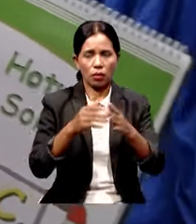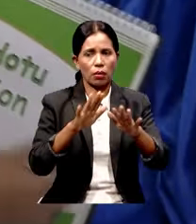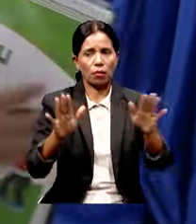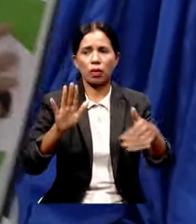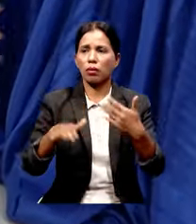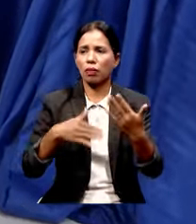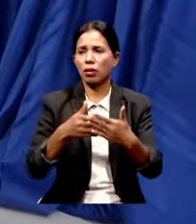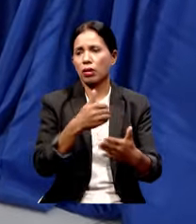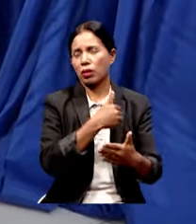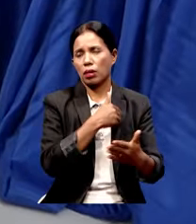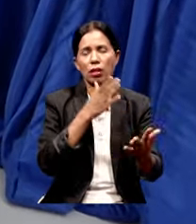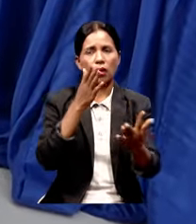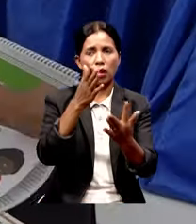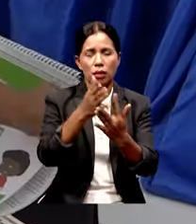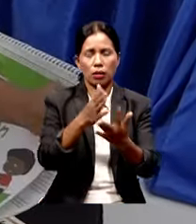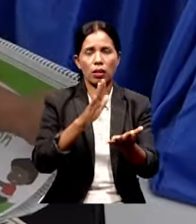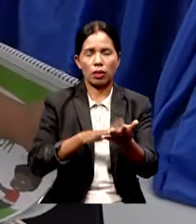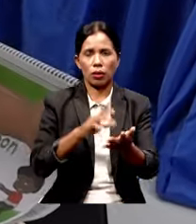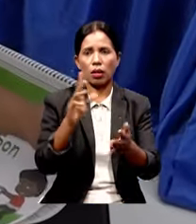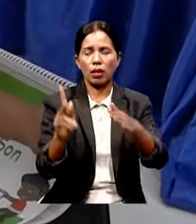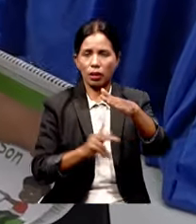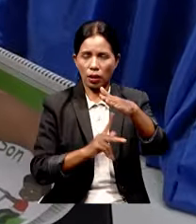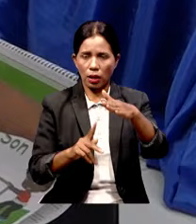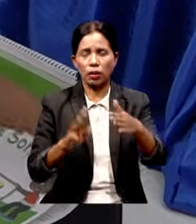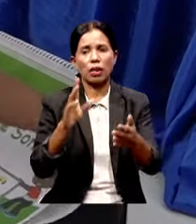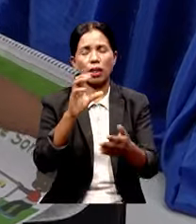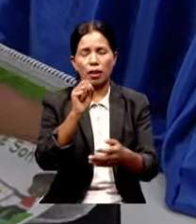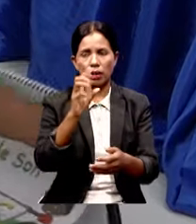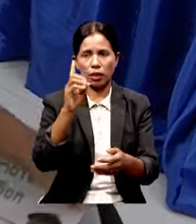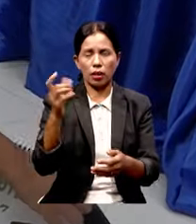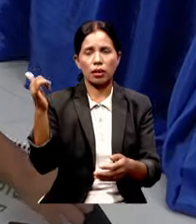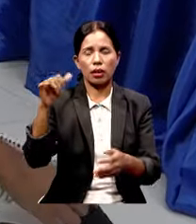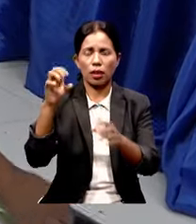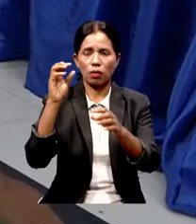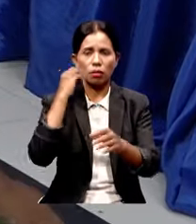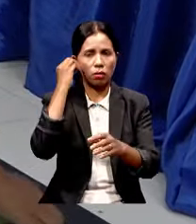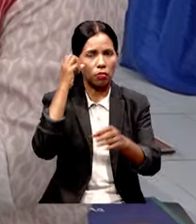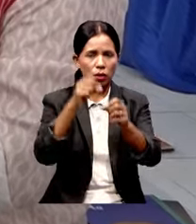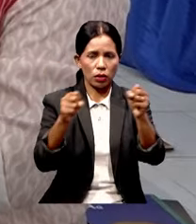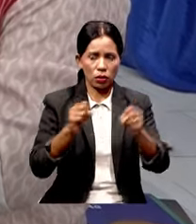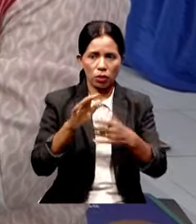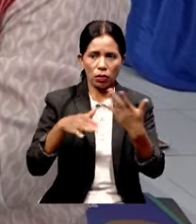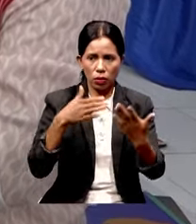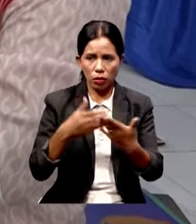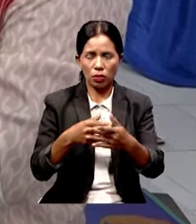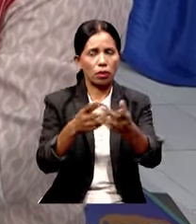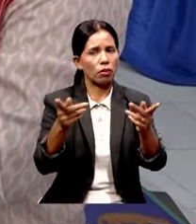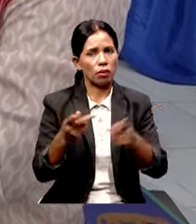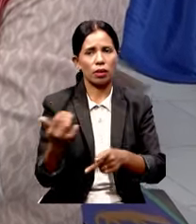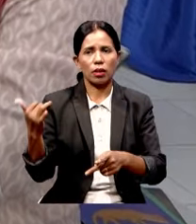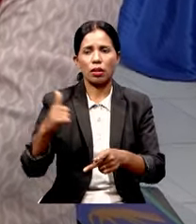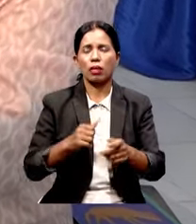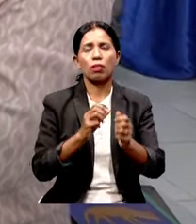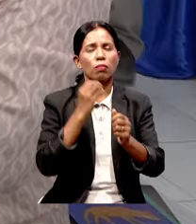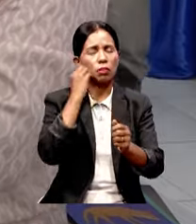neve mak sidau ki acesso ba pré-escolar o ensino básico, mas bem sira hela ia suku sira ia fatin neve mak dela ruma do